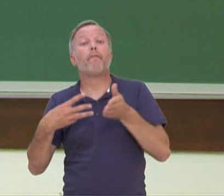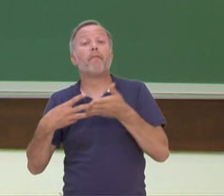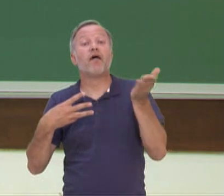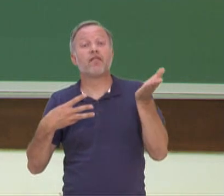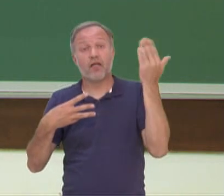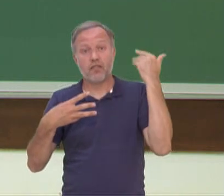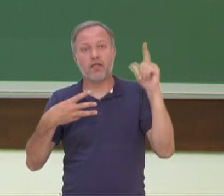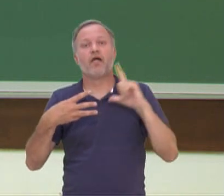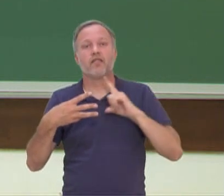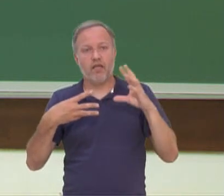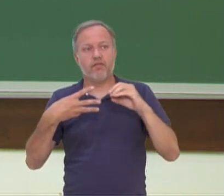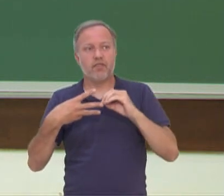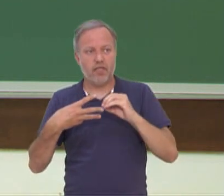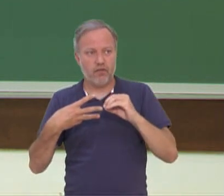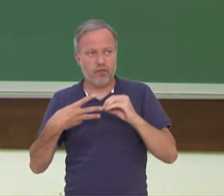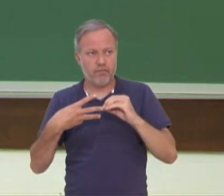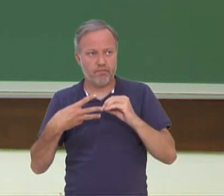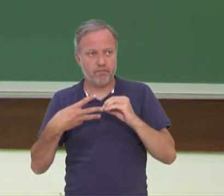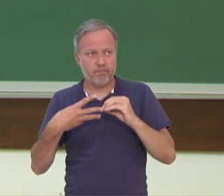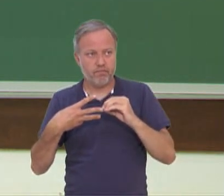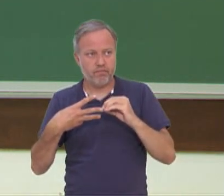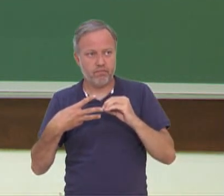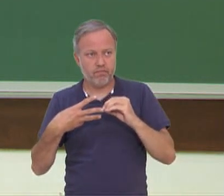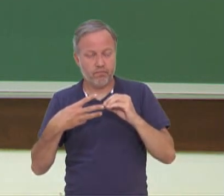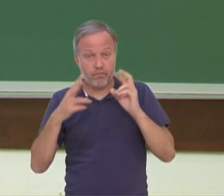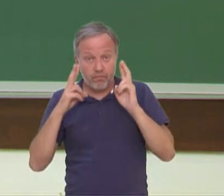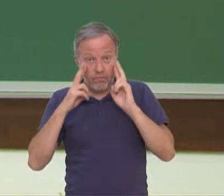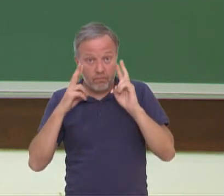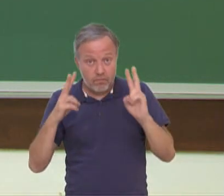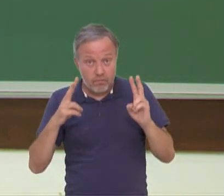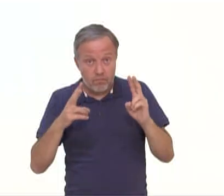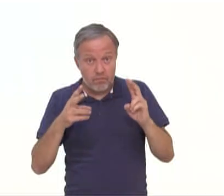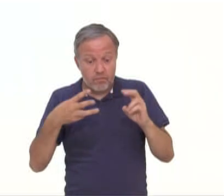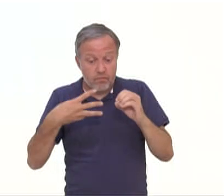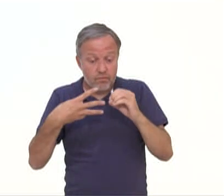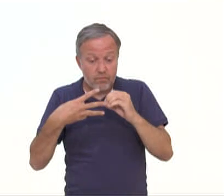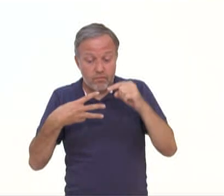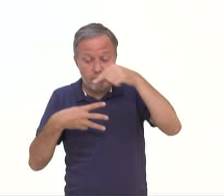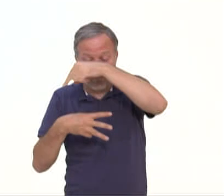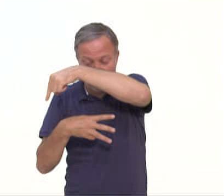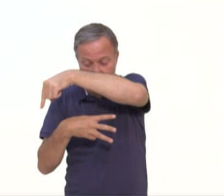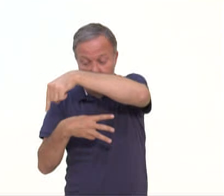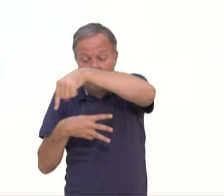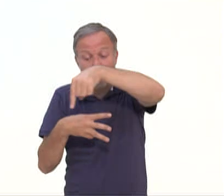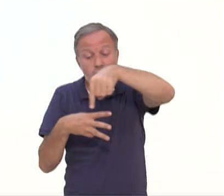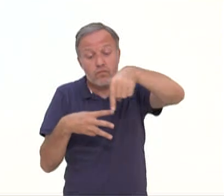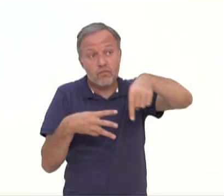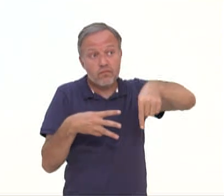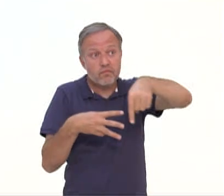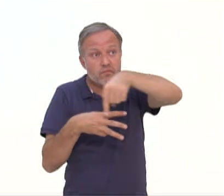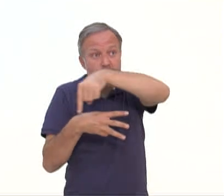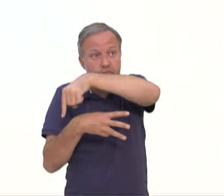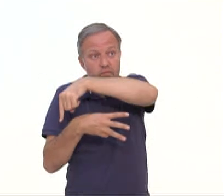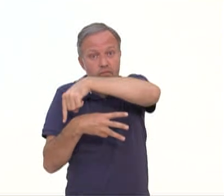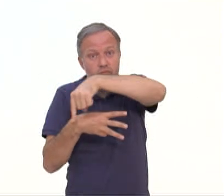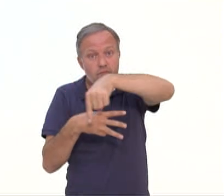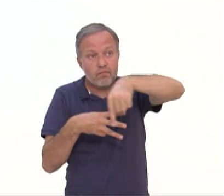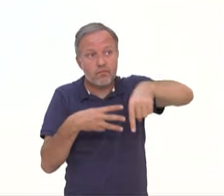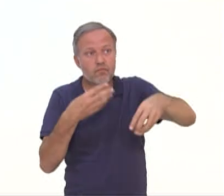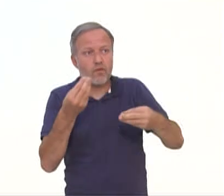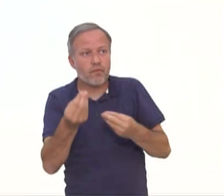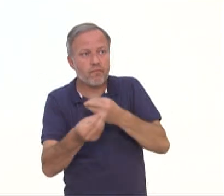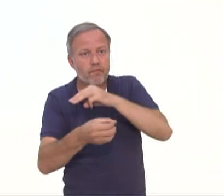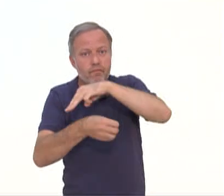Beleza? Olá. Quando eu olho a célula por fora, o que eu enxergo? Membrana. Mas como é uma